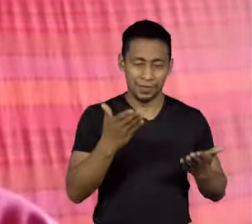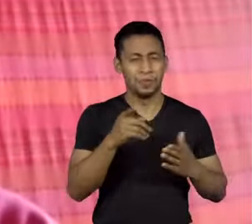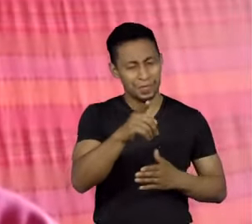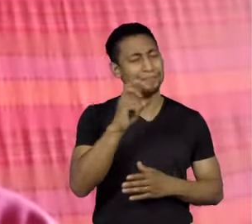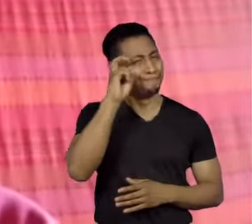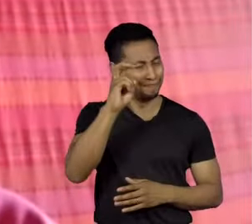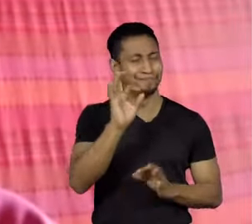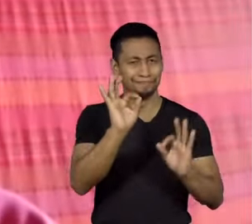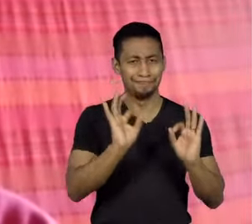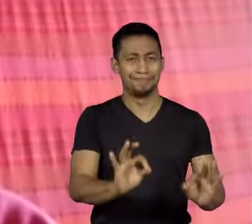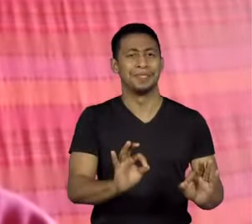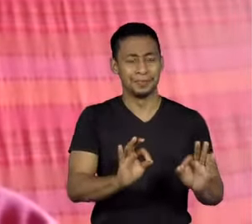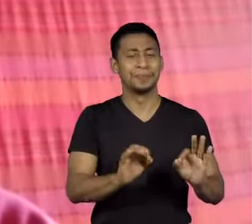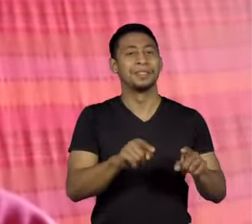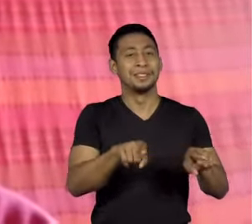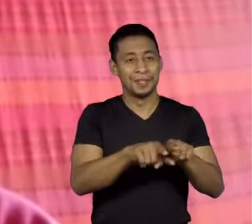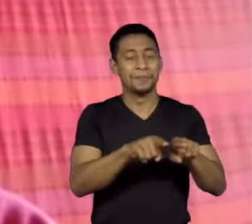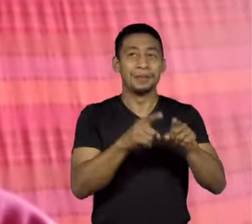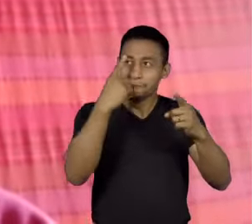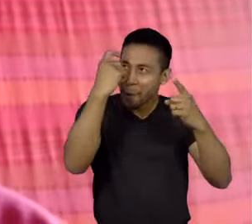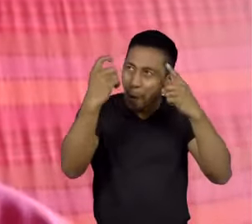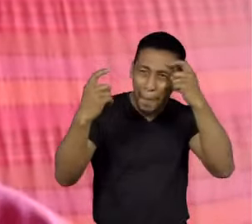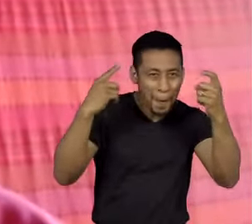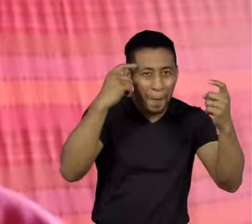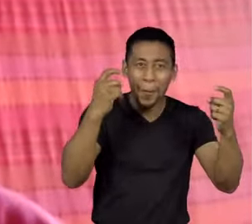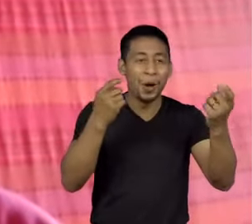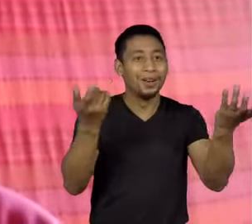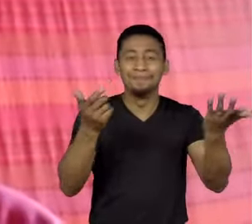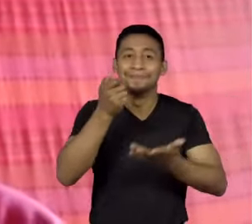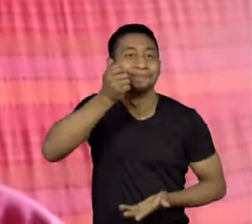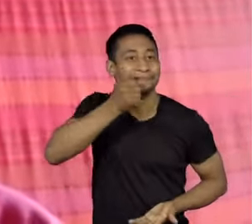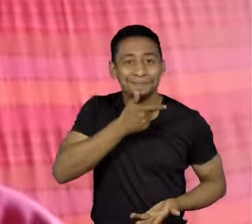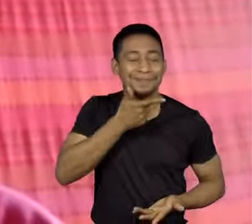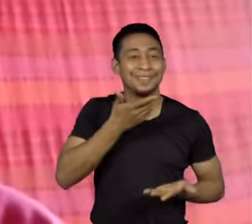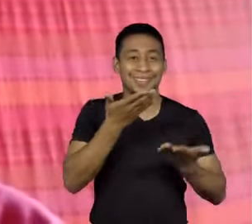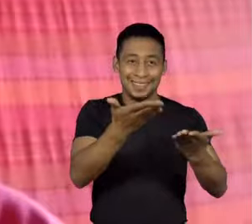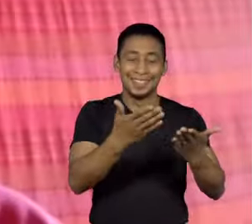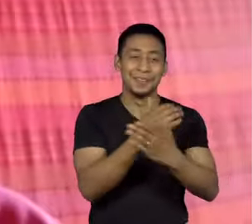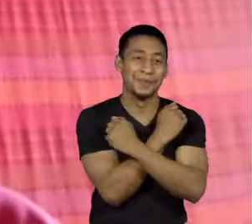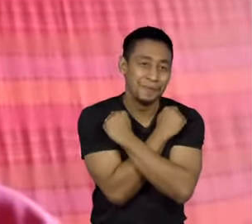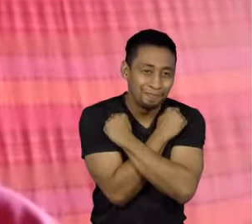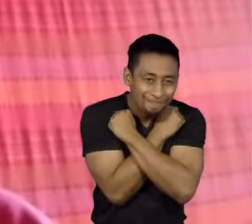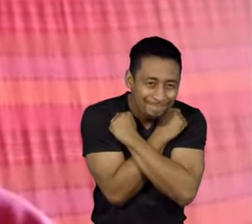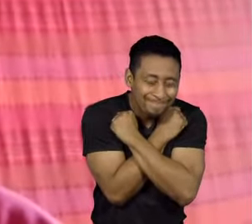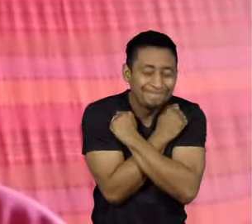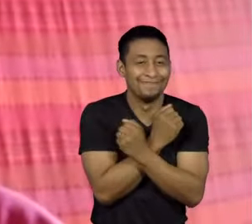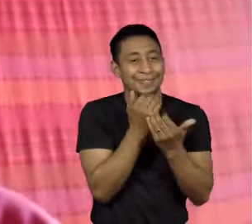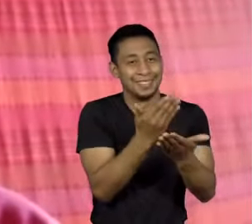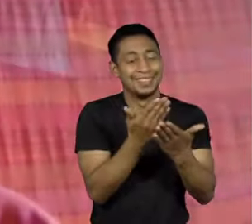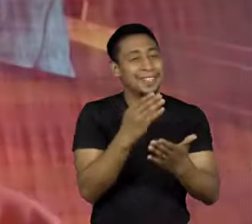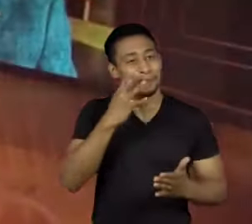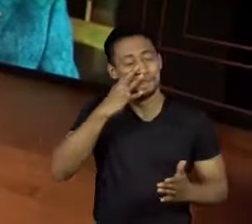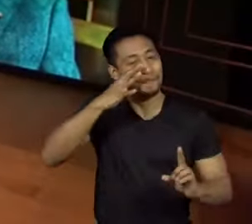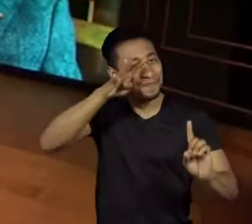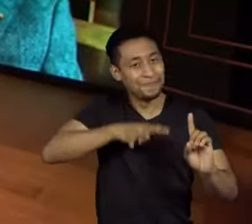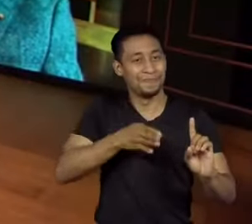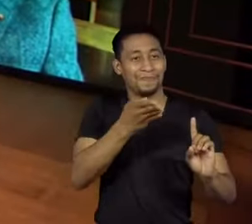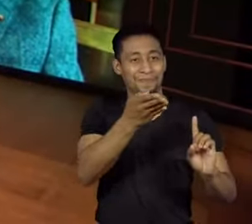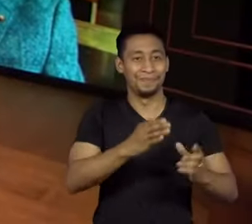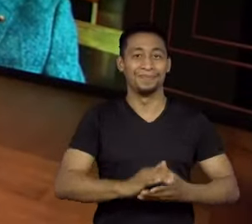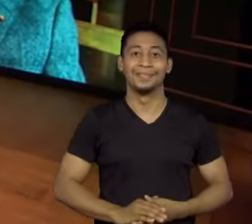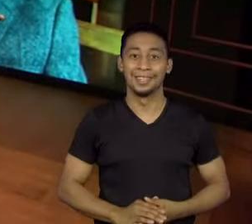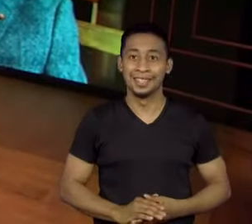de sobra. Inteligência, criatividade, humor. Um grande abraço do seu fã.